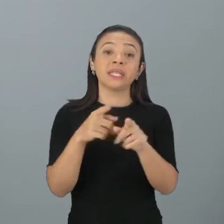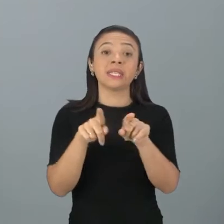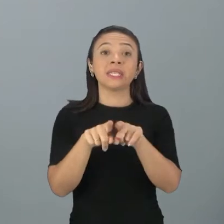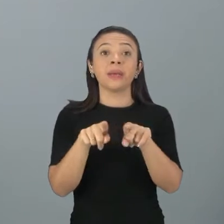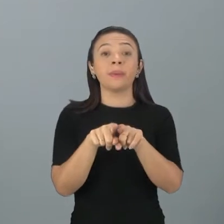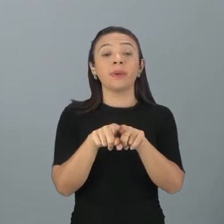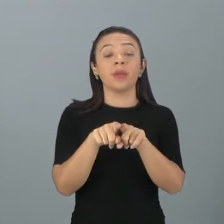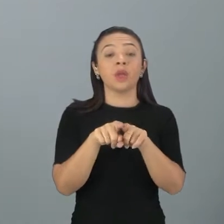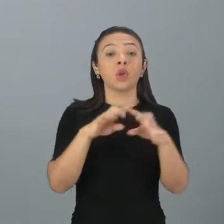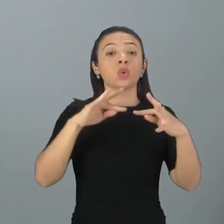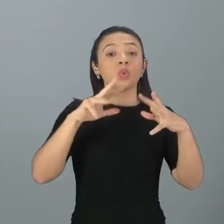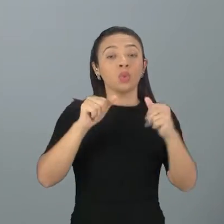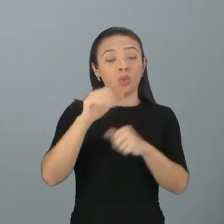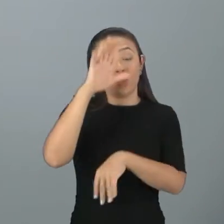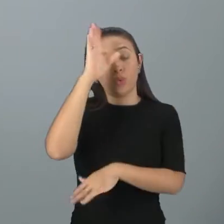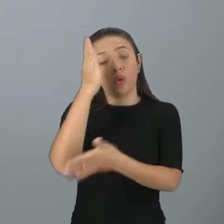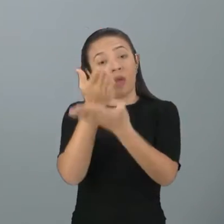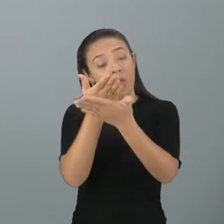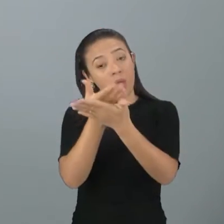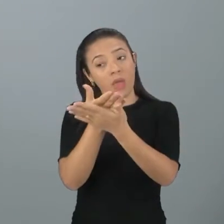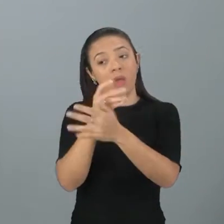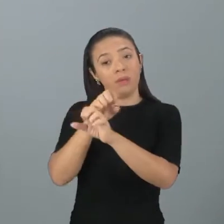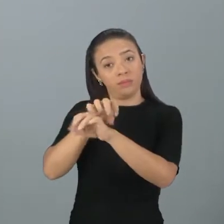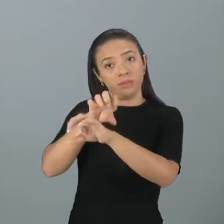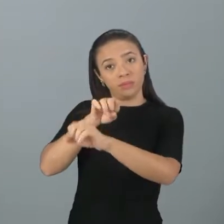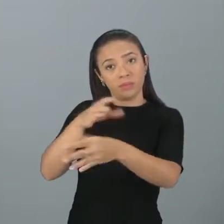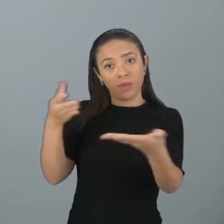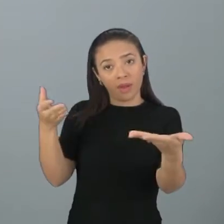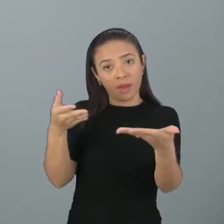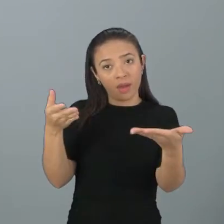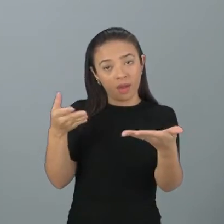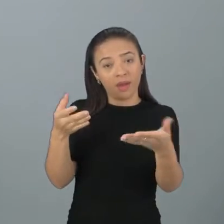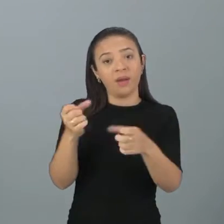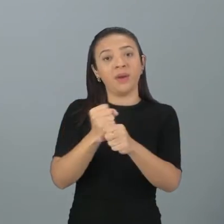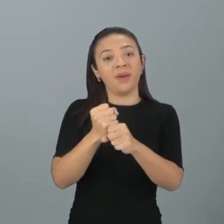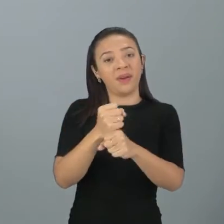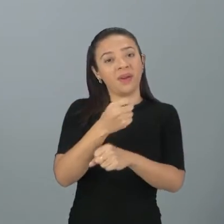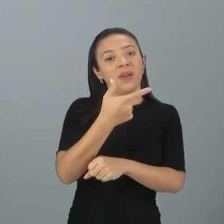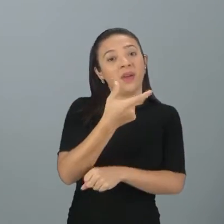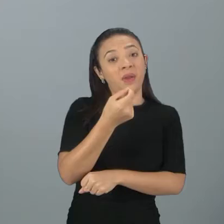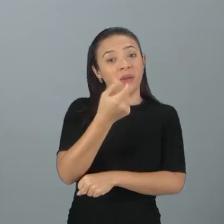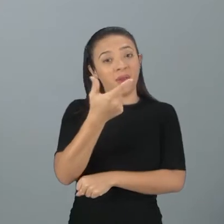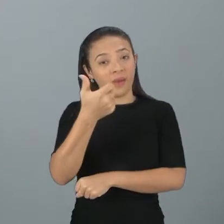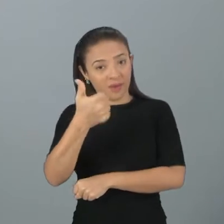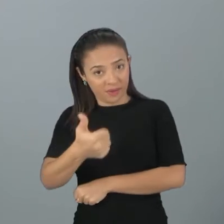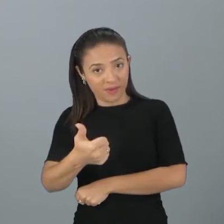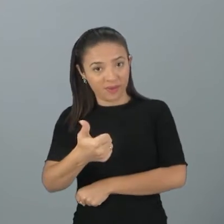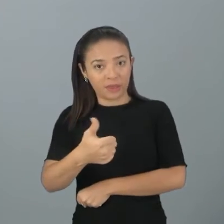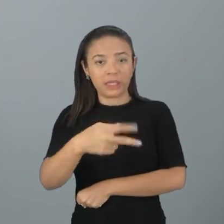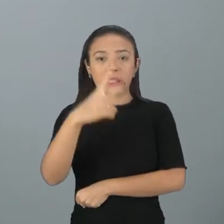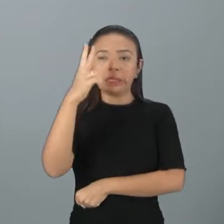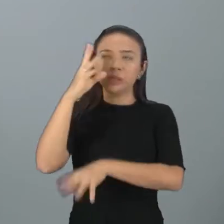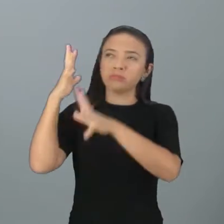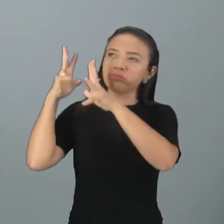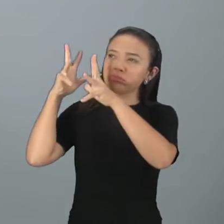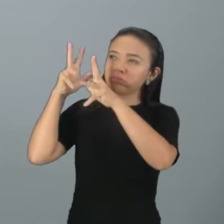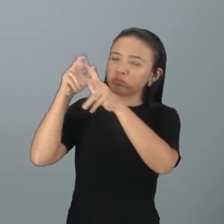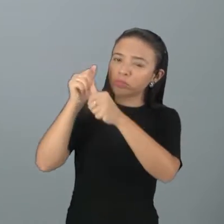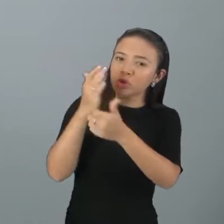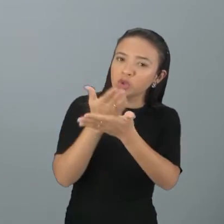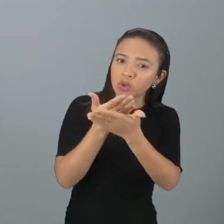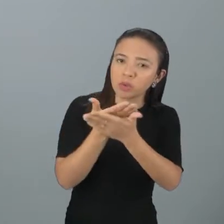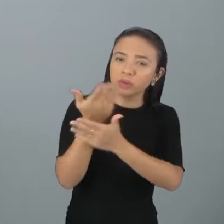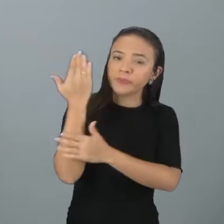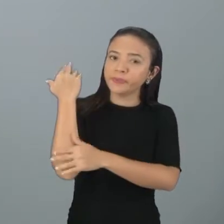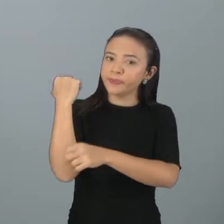material EAD, nós vamos retomar agora no nosso 2021, né? Recapitulando um pouquinho o que a gente viu no ano